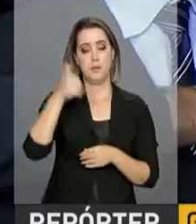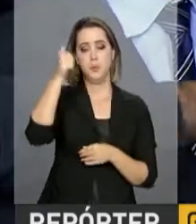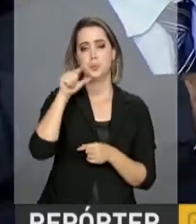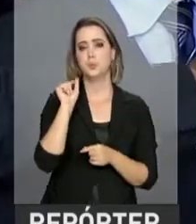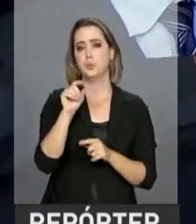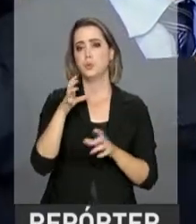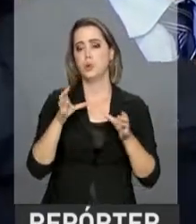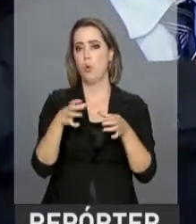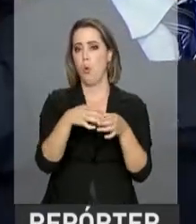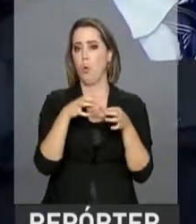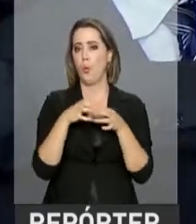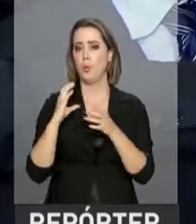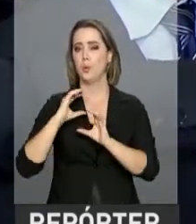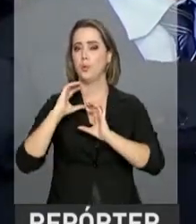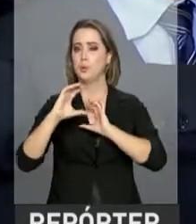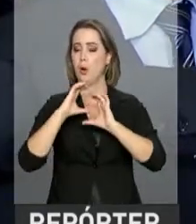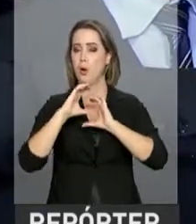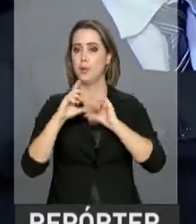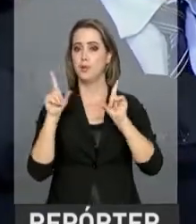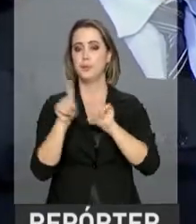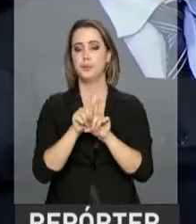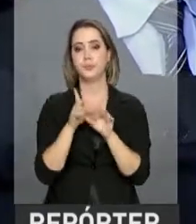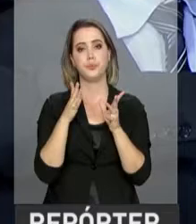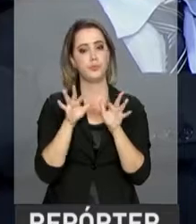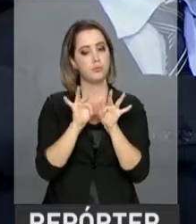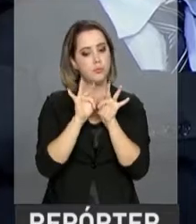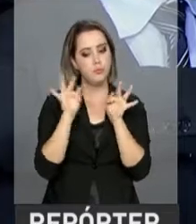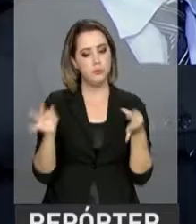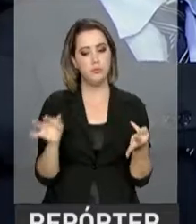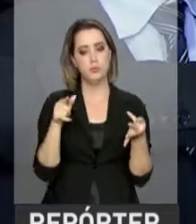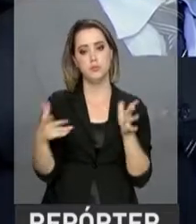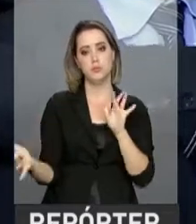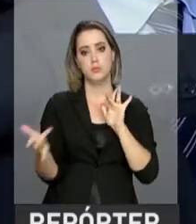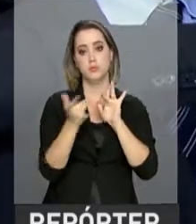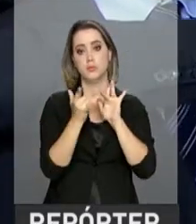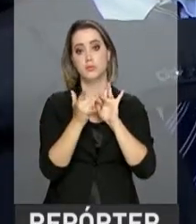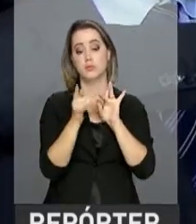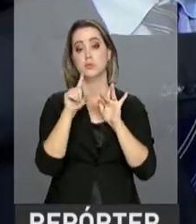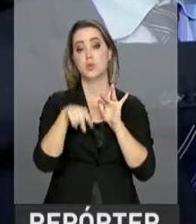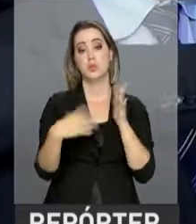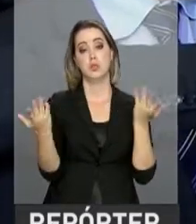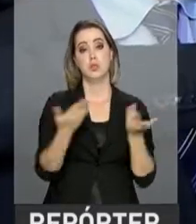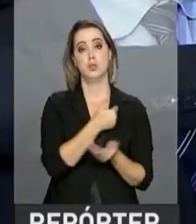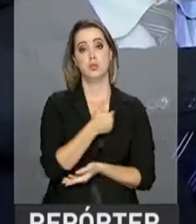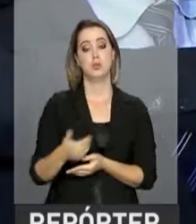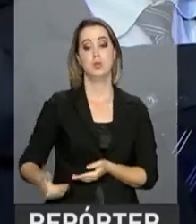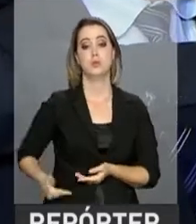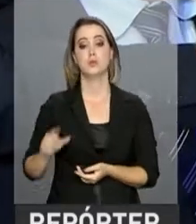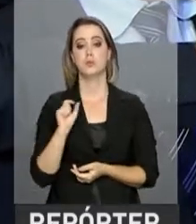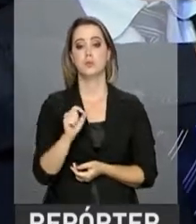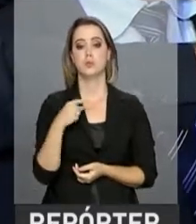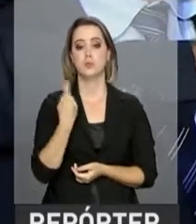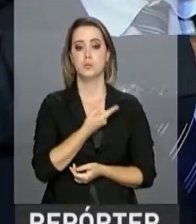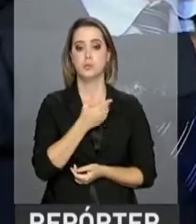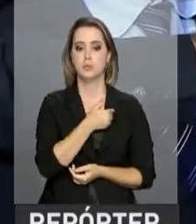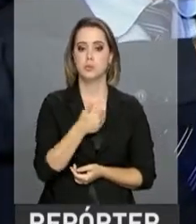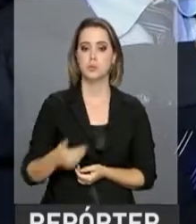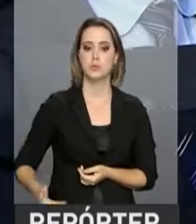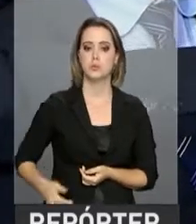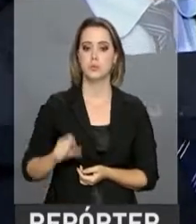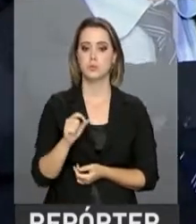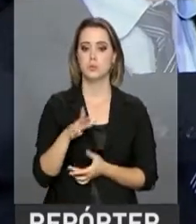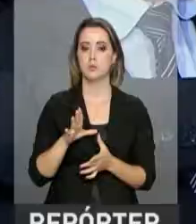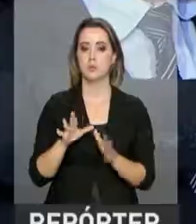setor, vai torná-lo mais leve e está vinculado a essa determinação do atual governo, do nosso governo,